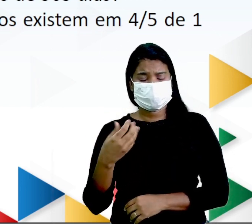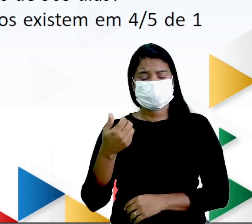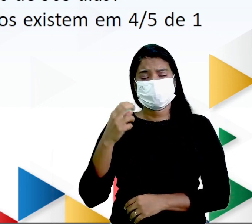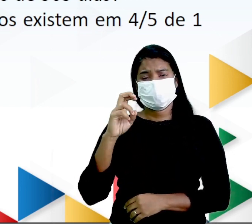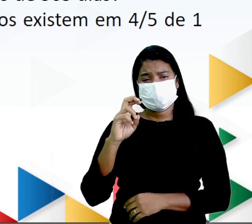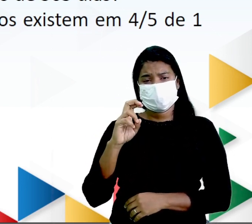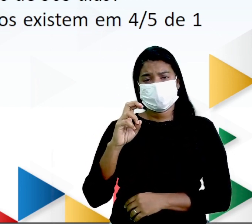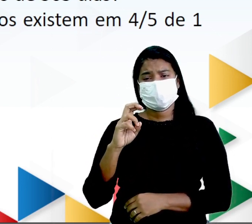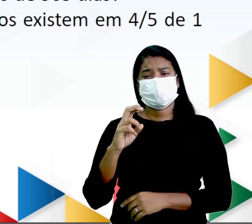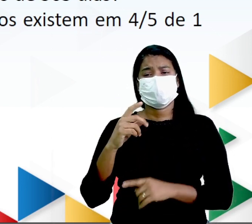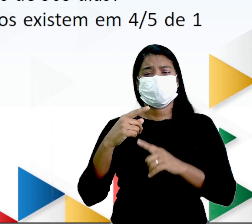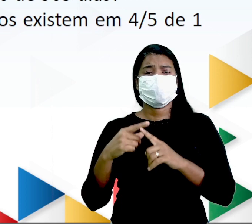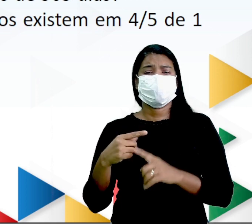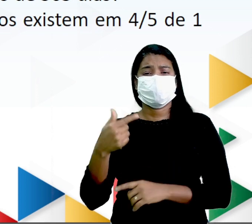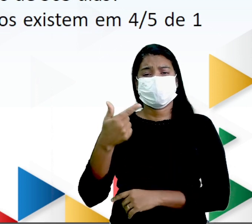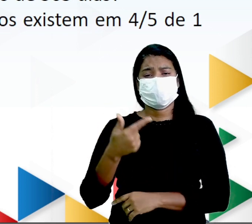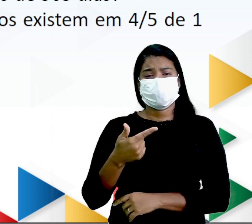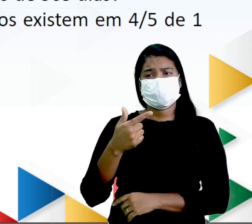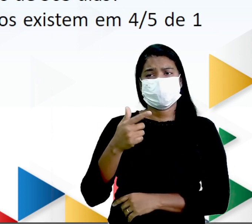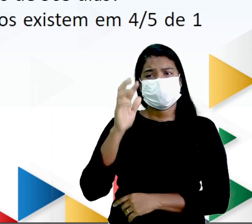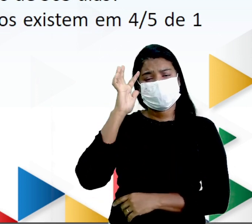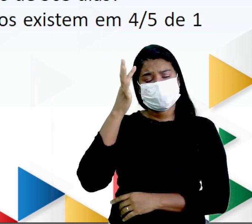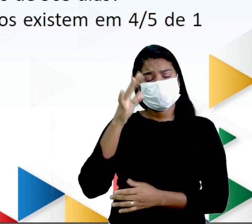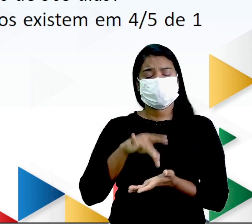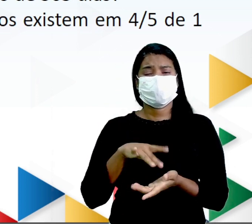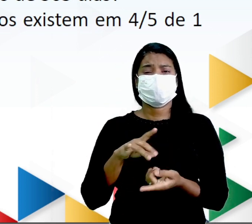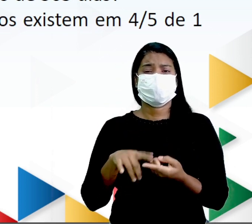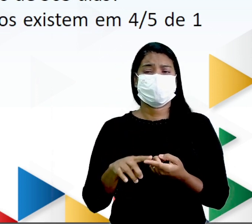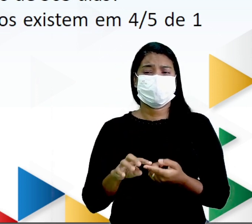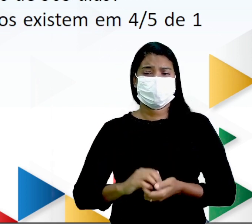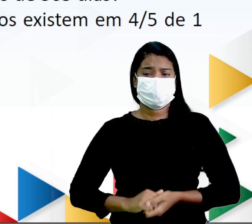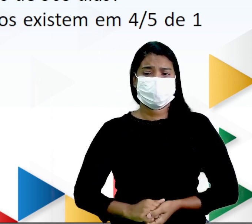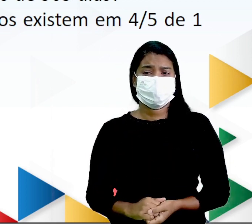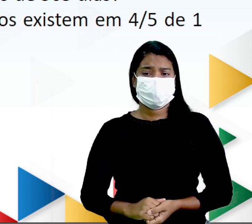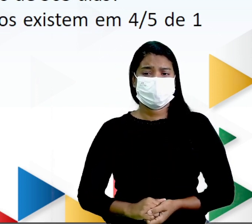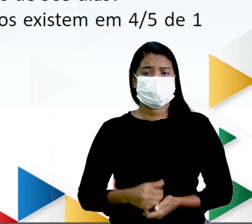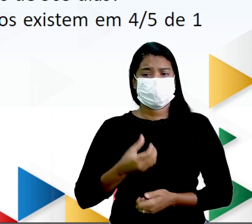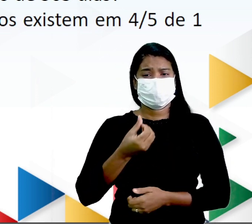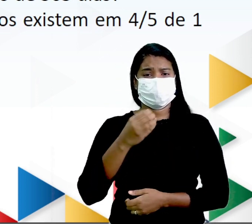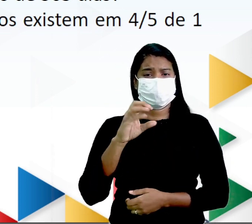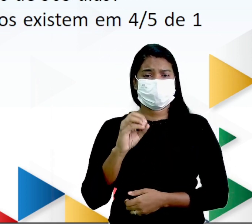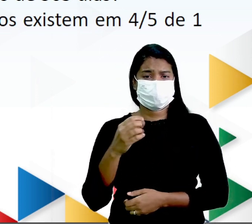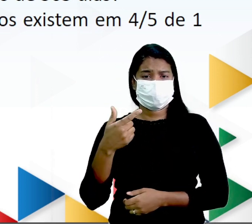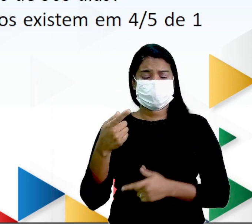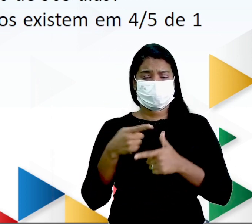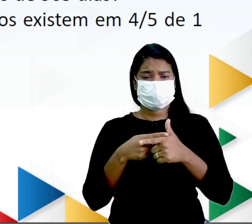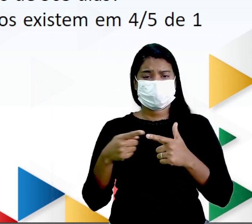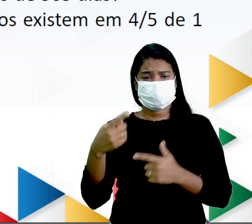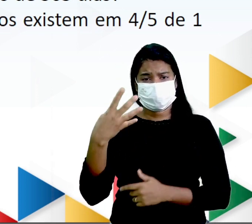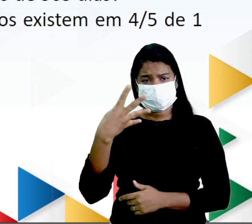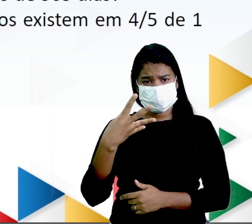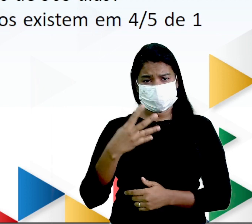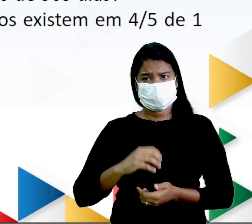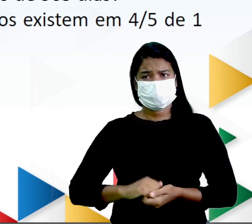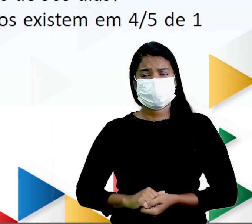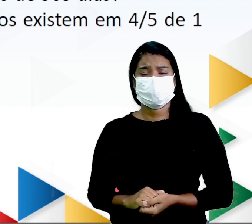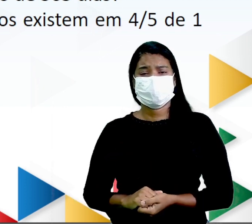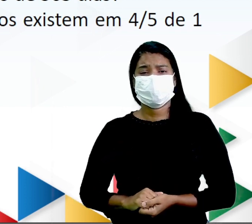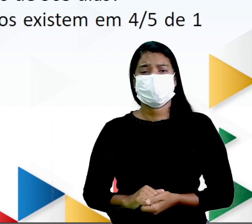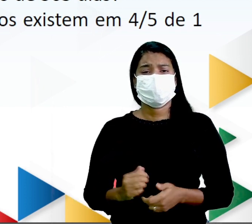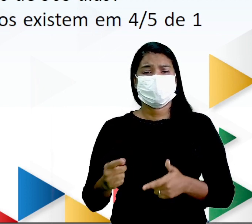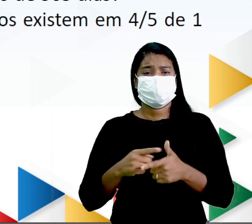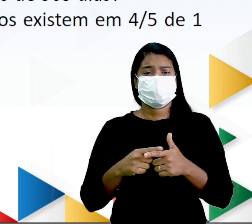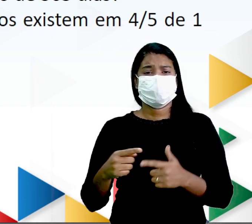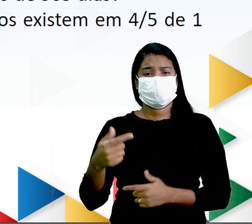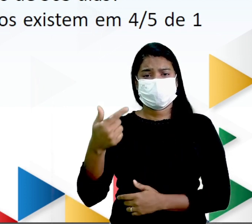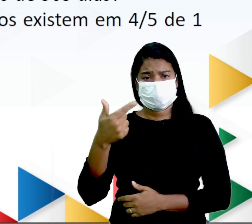15, multiplica por 2 o resultado. Você pode multiplicar 60 por 2 e dividir por 4. Você pode dividir